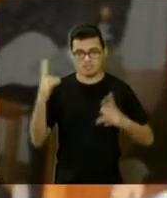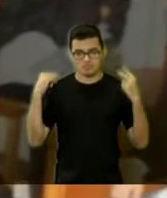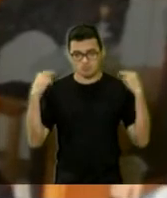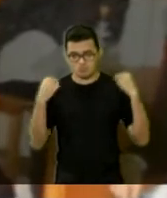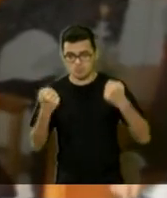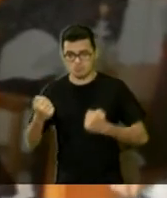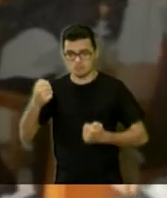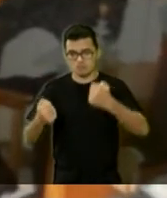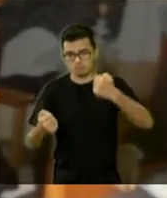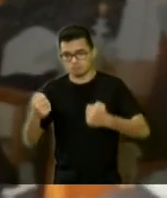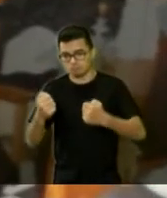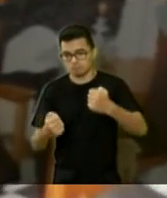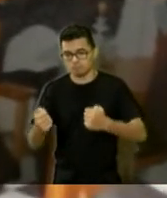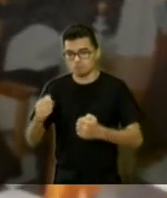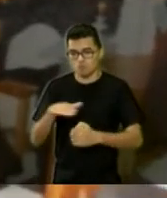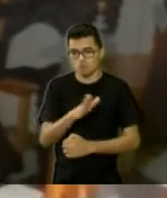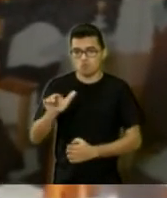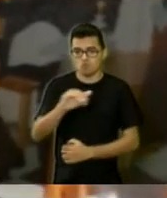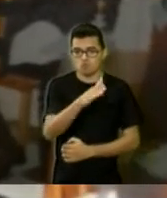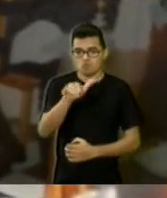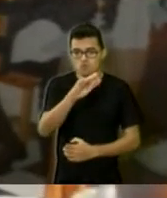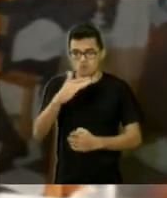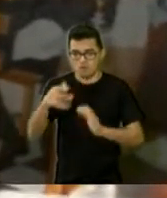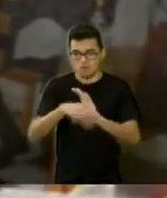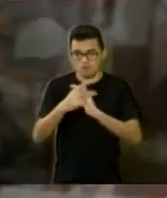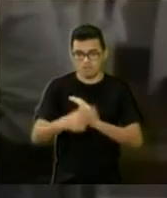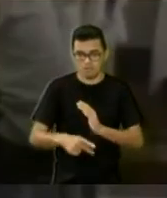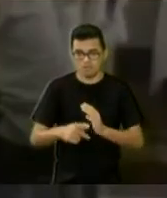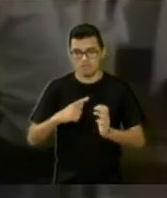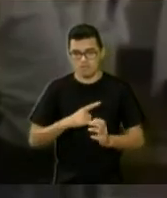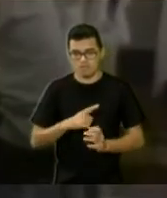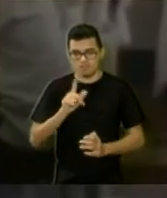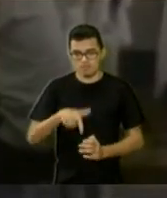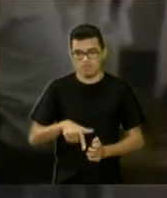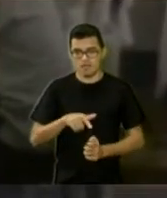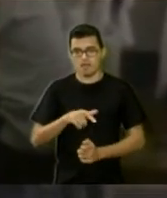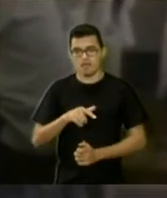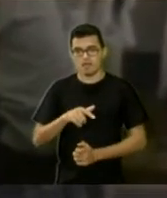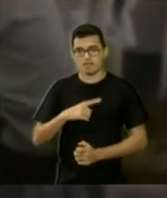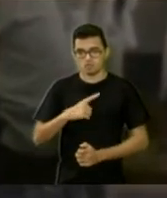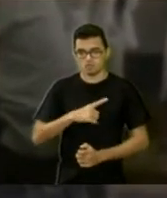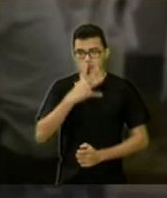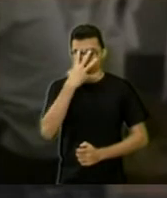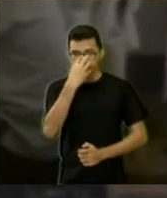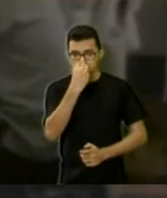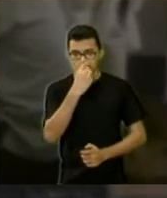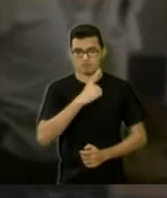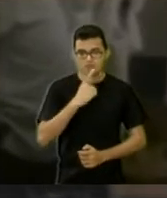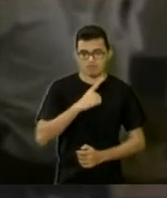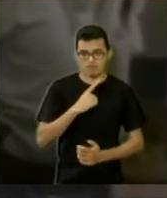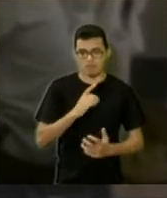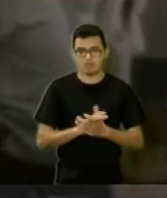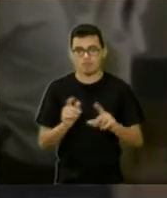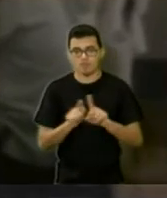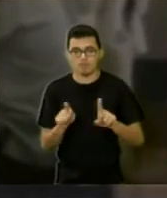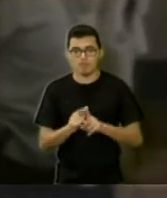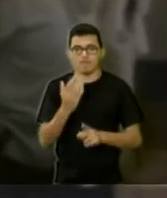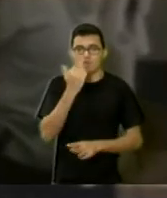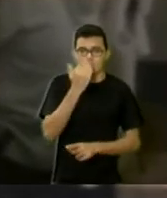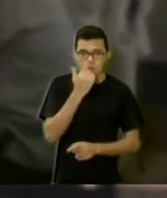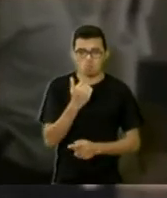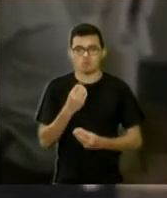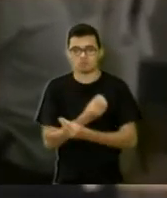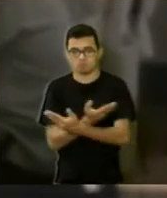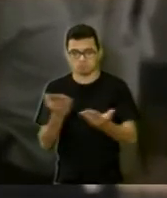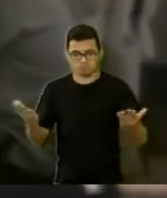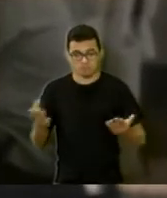região vários dos estudantes em sua perua Kombi, dar almoço e janta aos militantes. Enfim, atuar